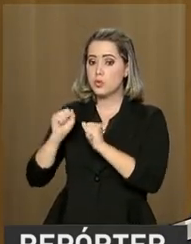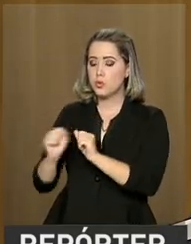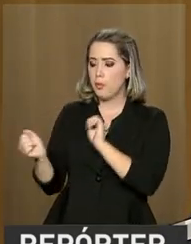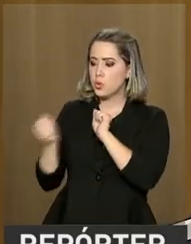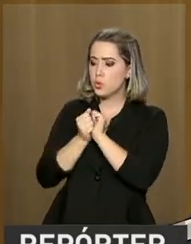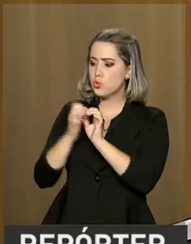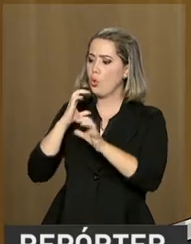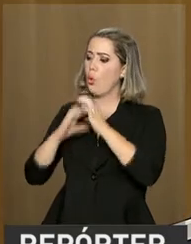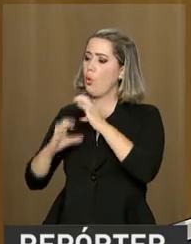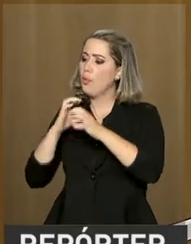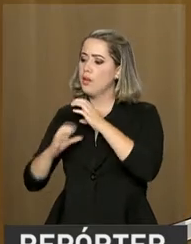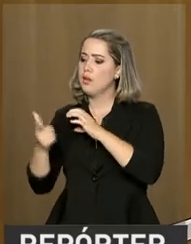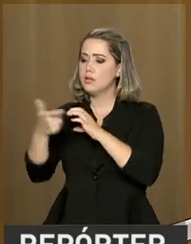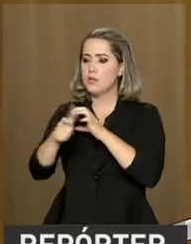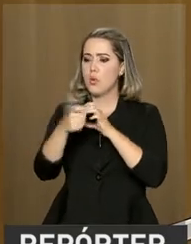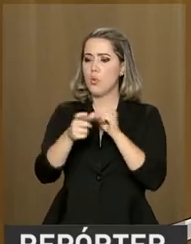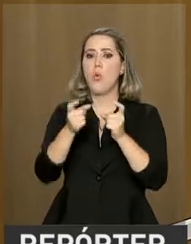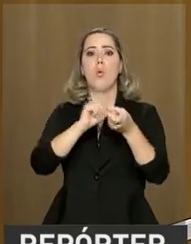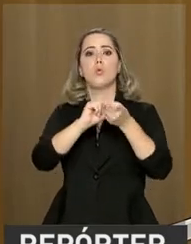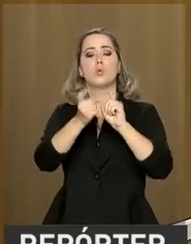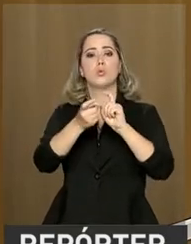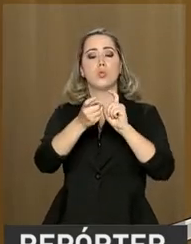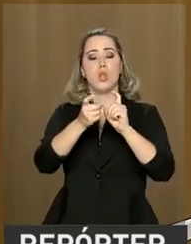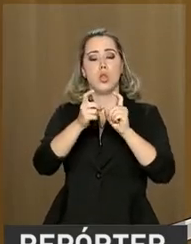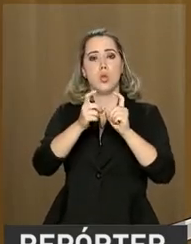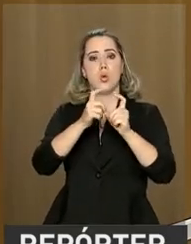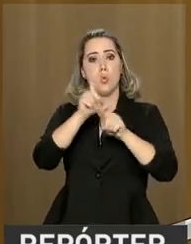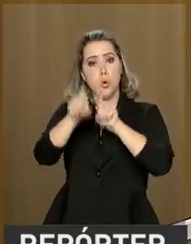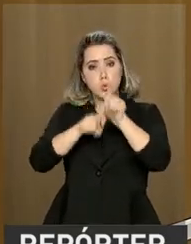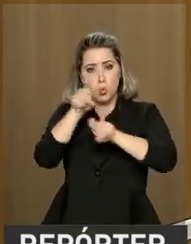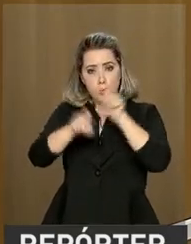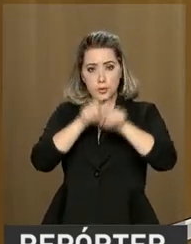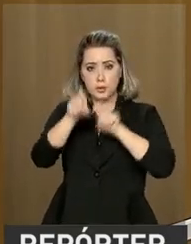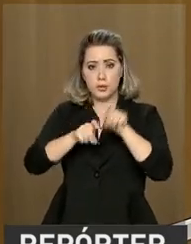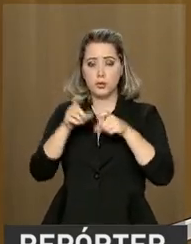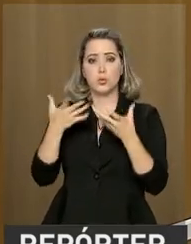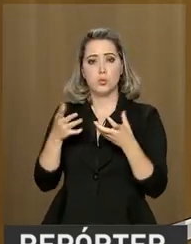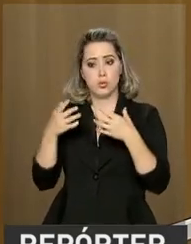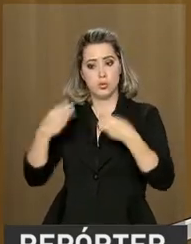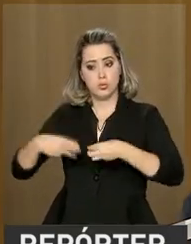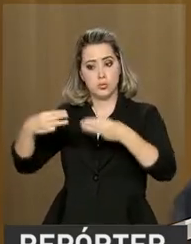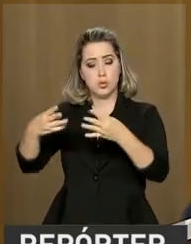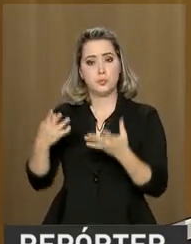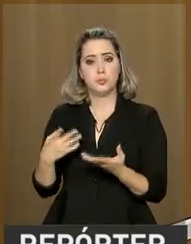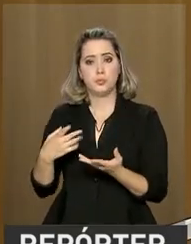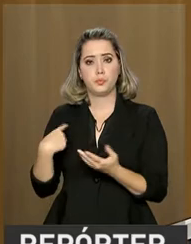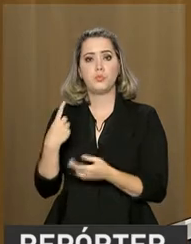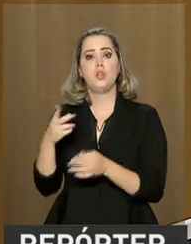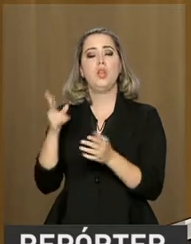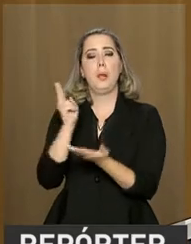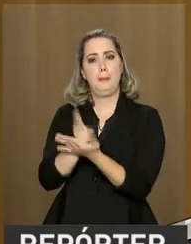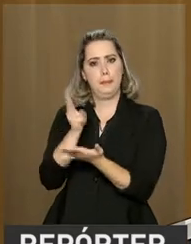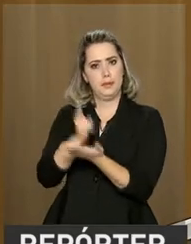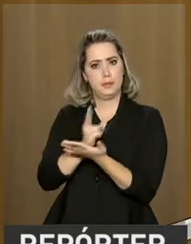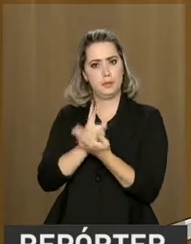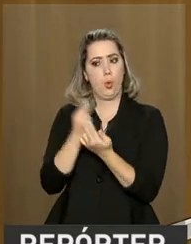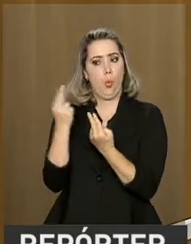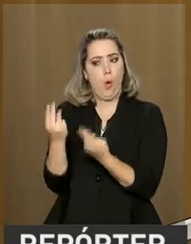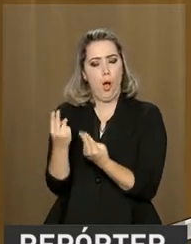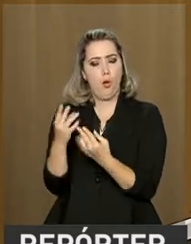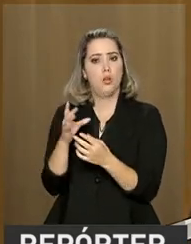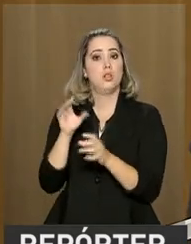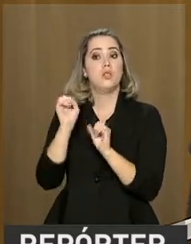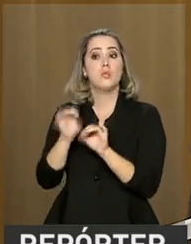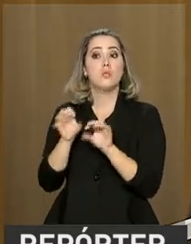saúde de todo o brasil da mesma maneira e educação nós já temos identificados para receber a banda larga desse satélite